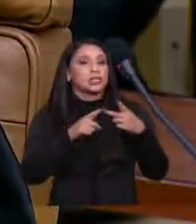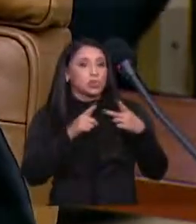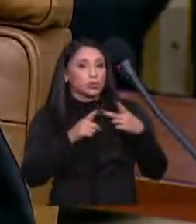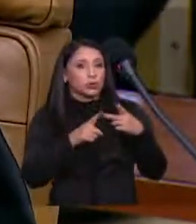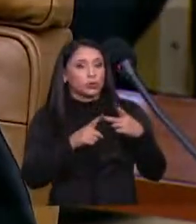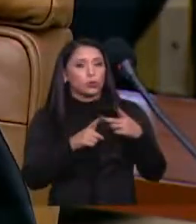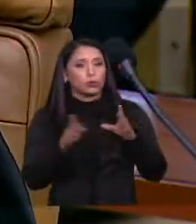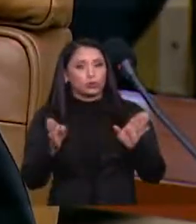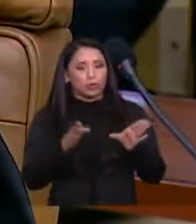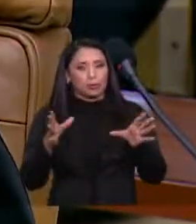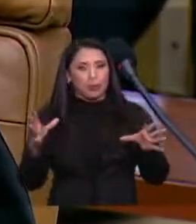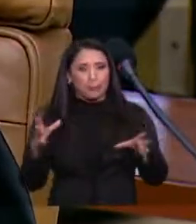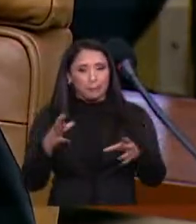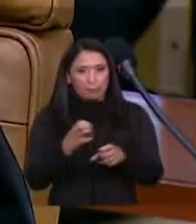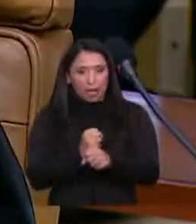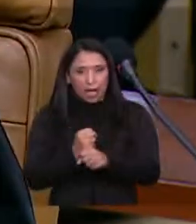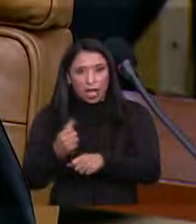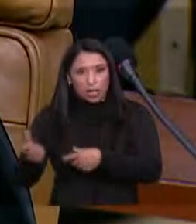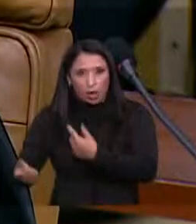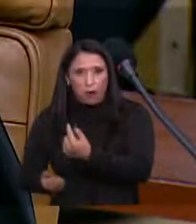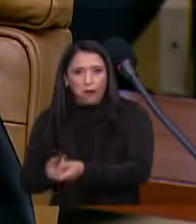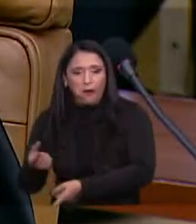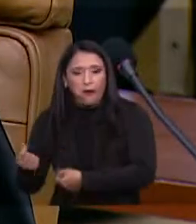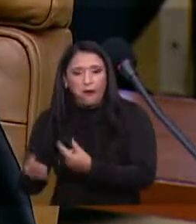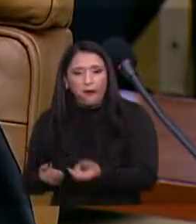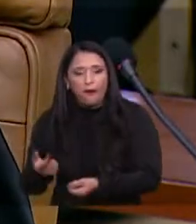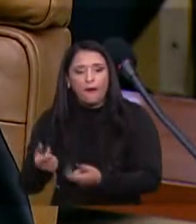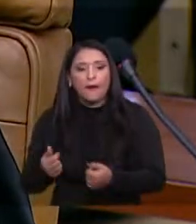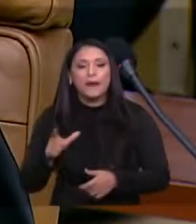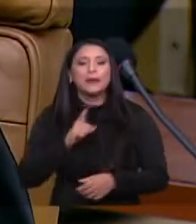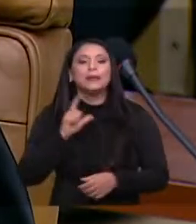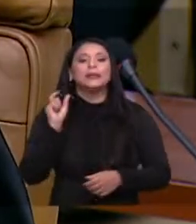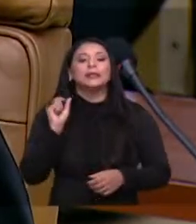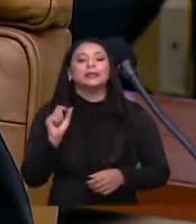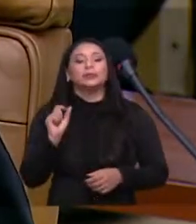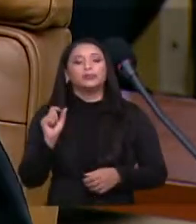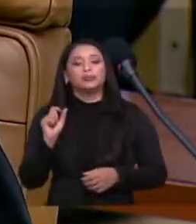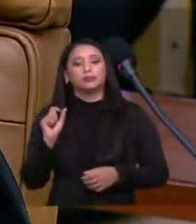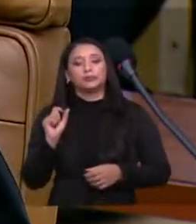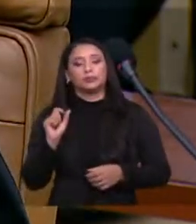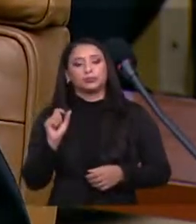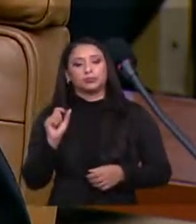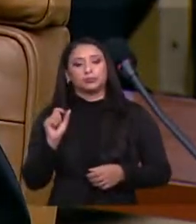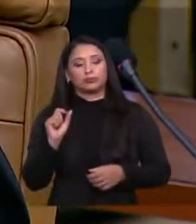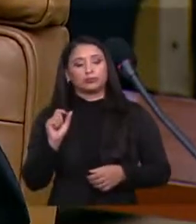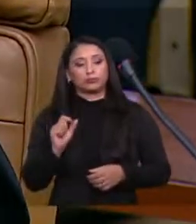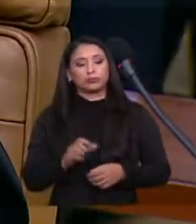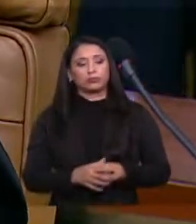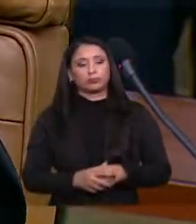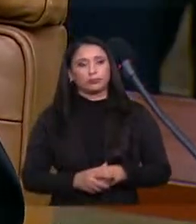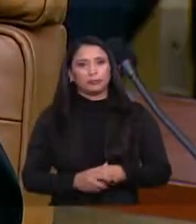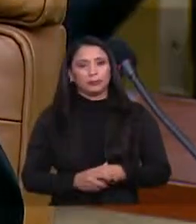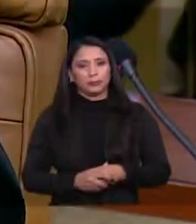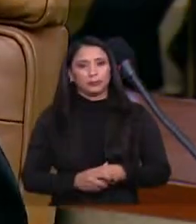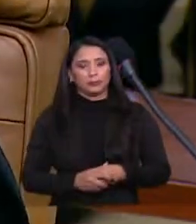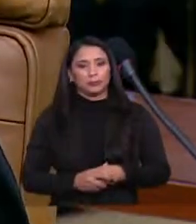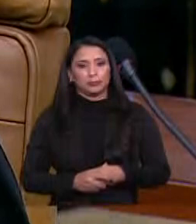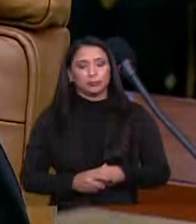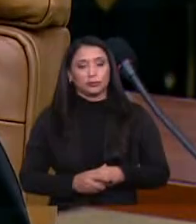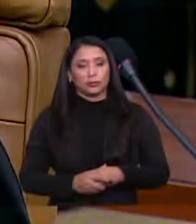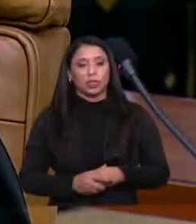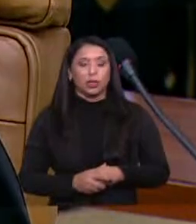mimetria desse delito de lavagem de dinheiro pense que incide ao caso a circunstância